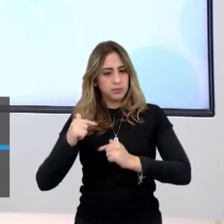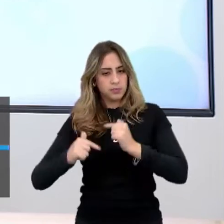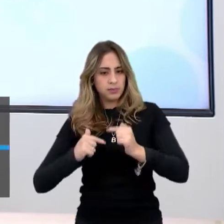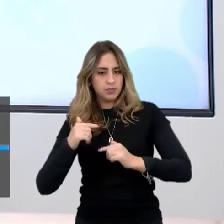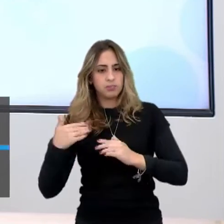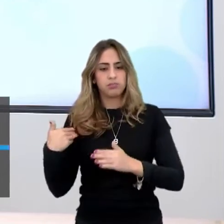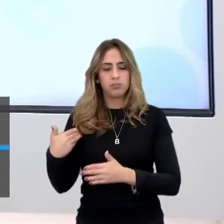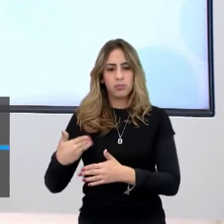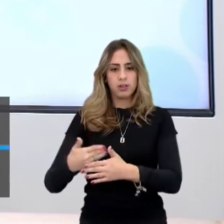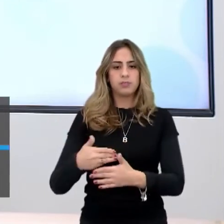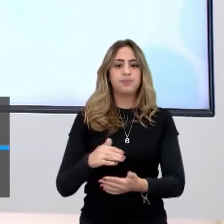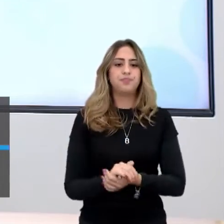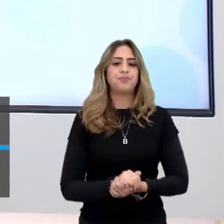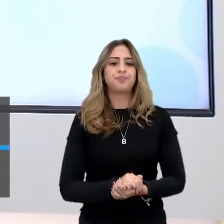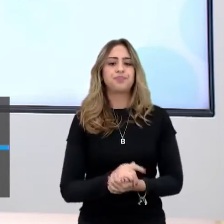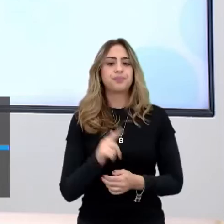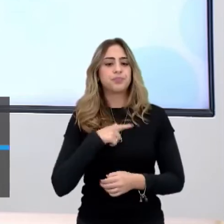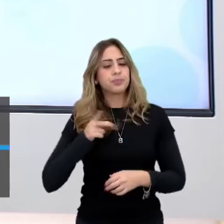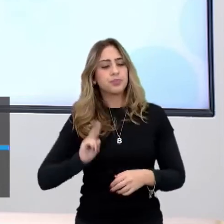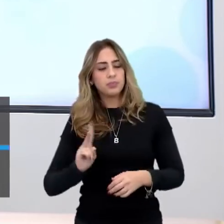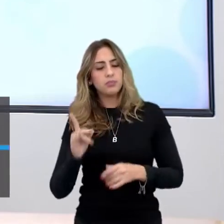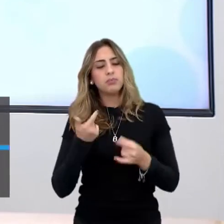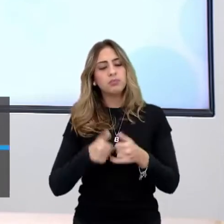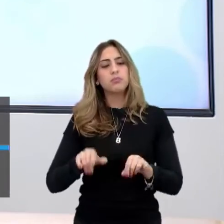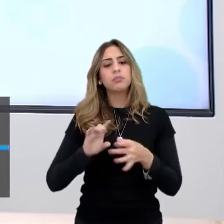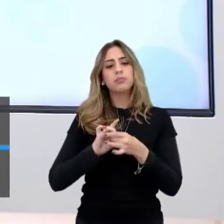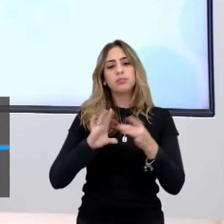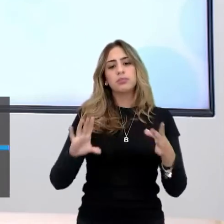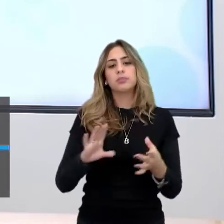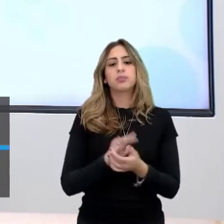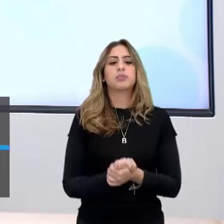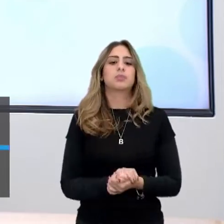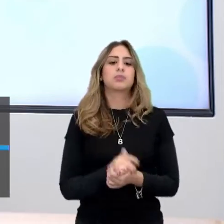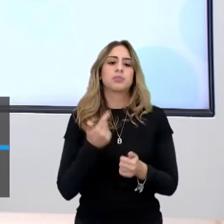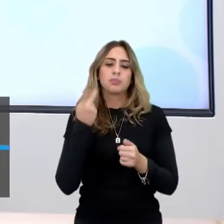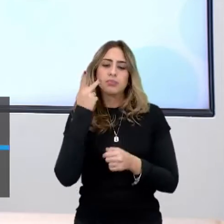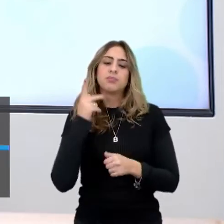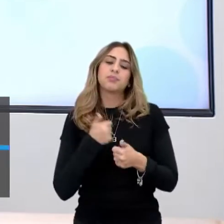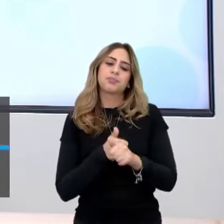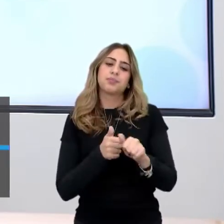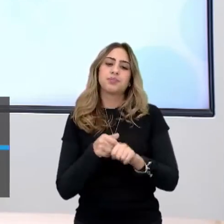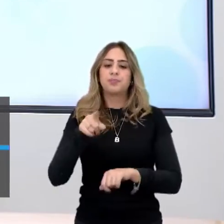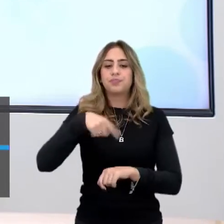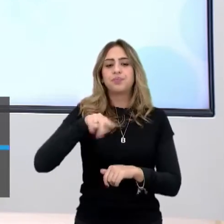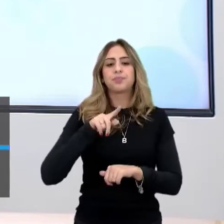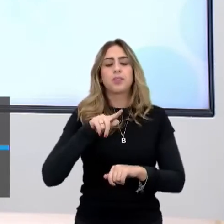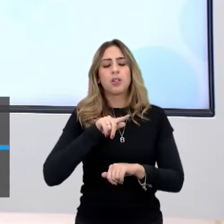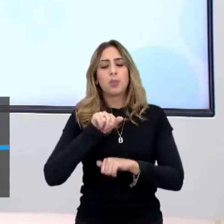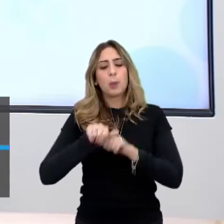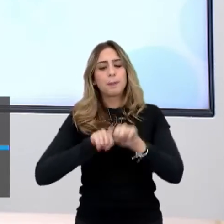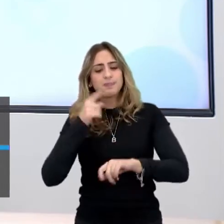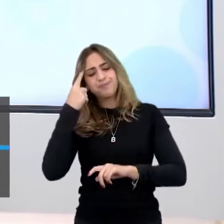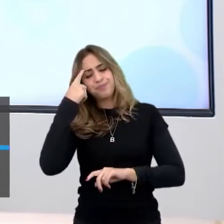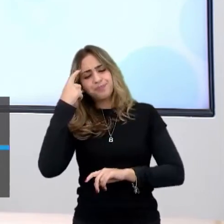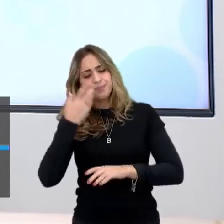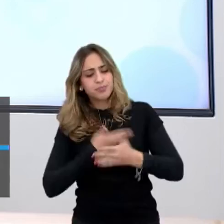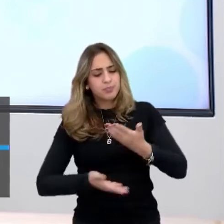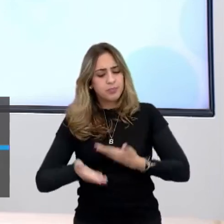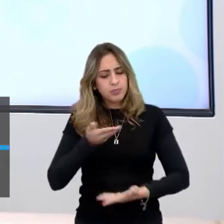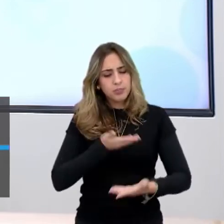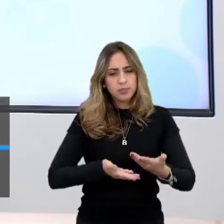durante a aula, tá ok? E a gente sempre está aí à disposição para acompanhar vocês, trocar uma ideia, conversar, né? O contato com a gente